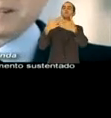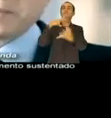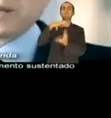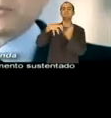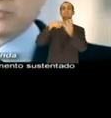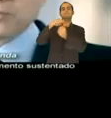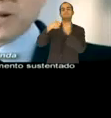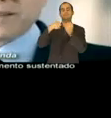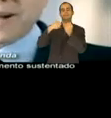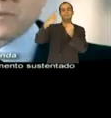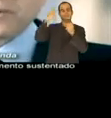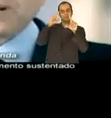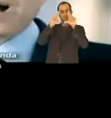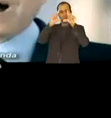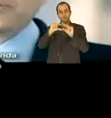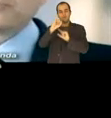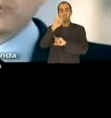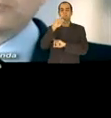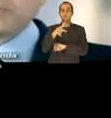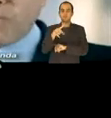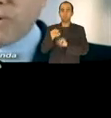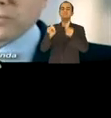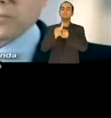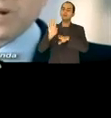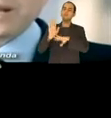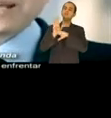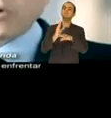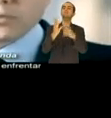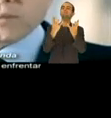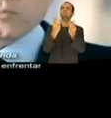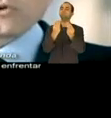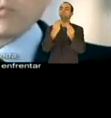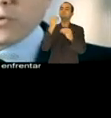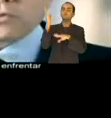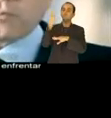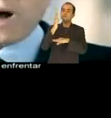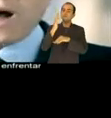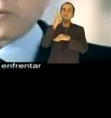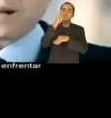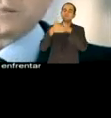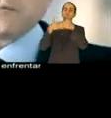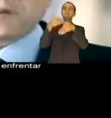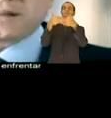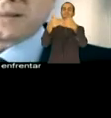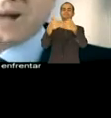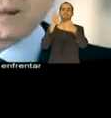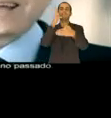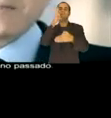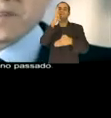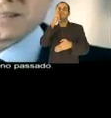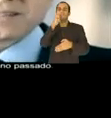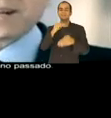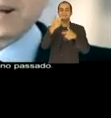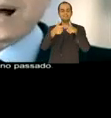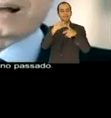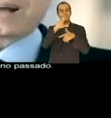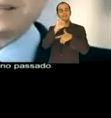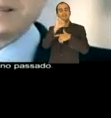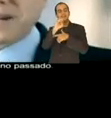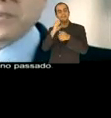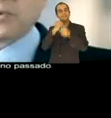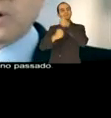de crescimento sustentado, a redução de impostos e contribuiu muito para o Brasil enfrentar e vencer